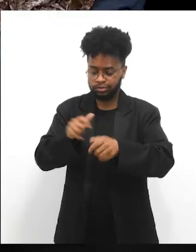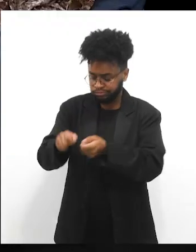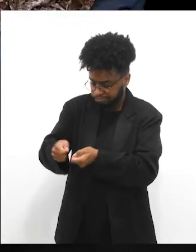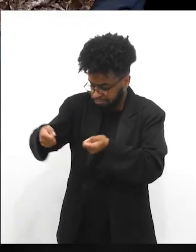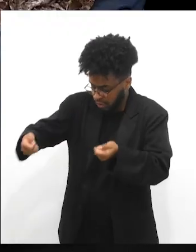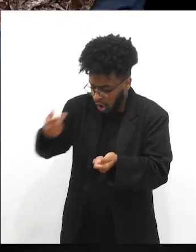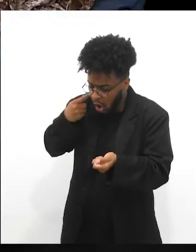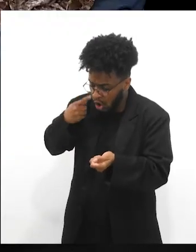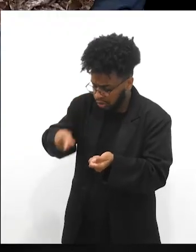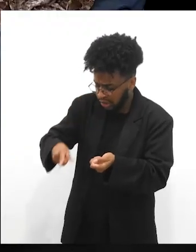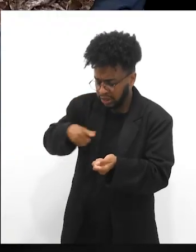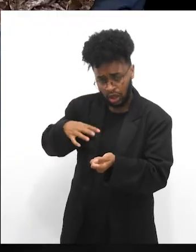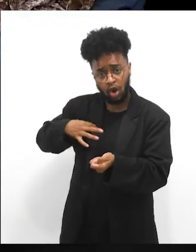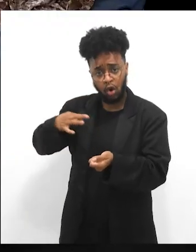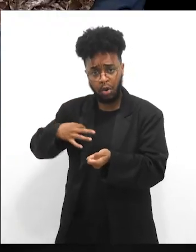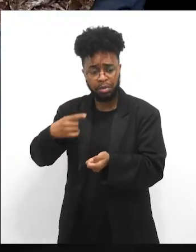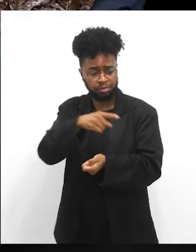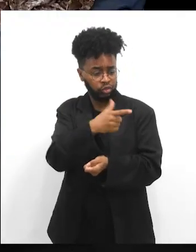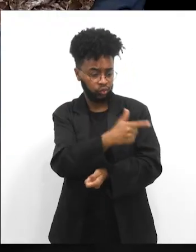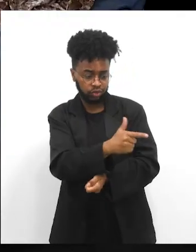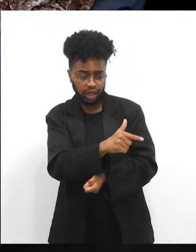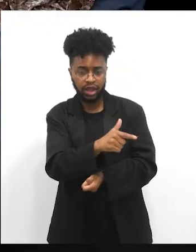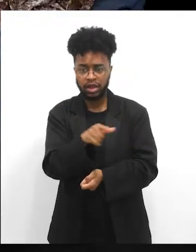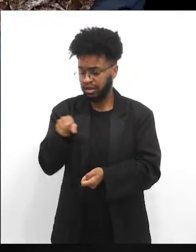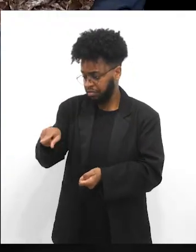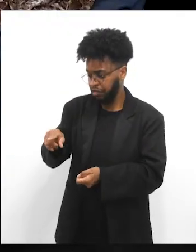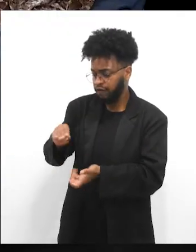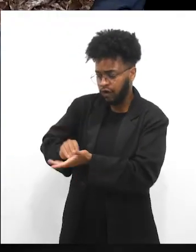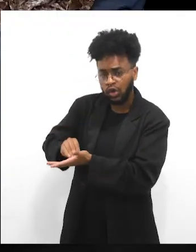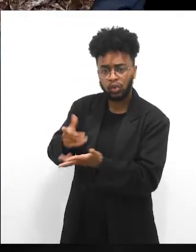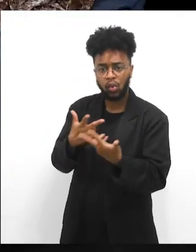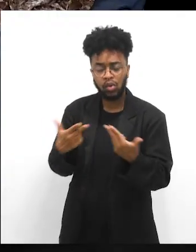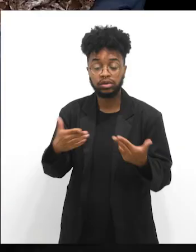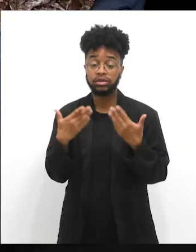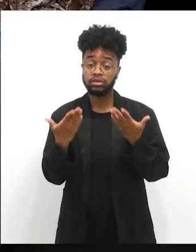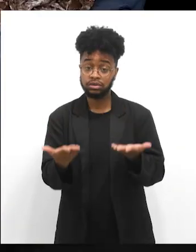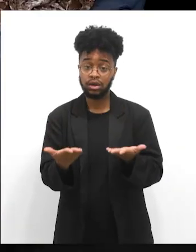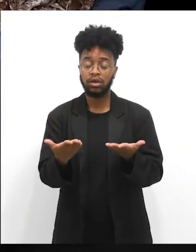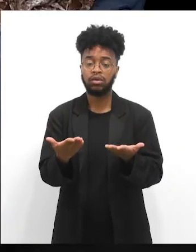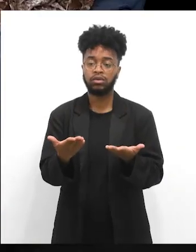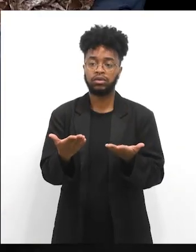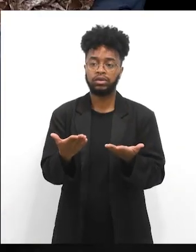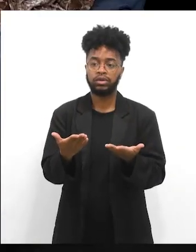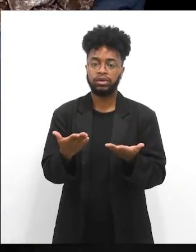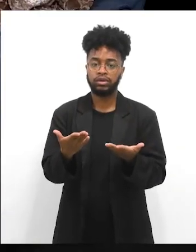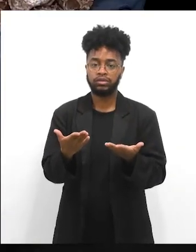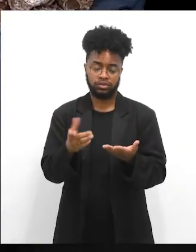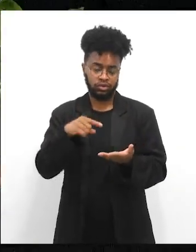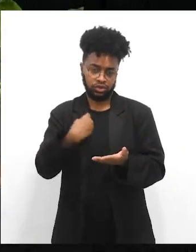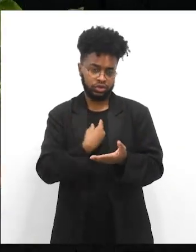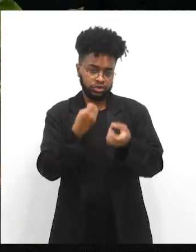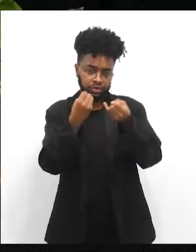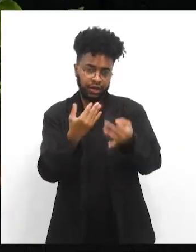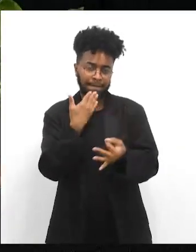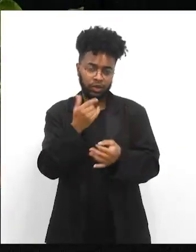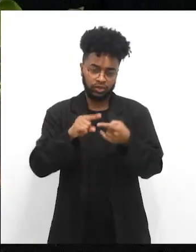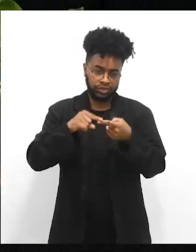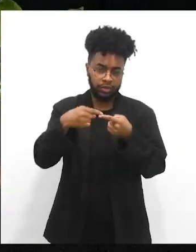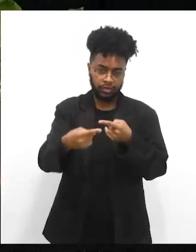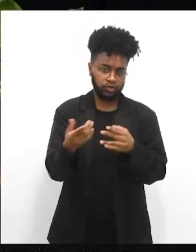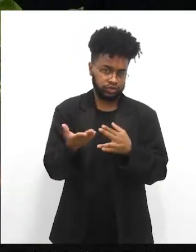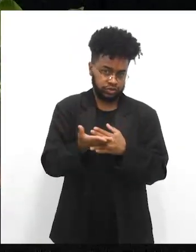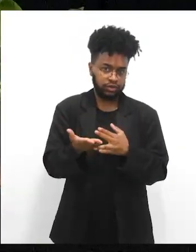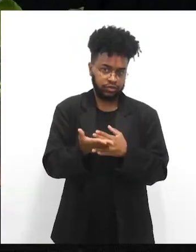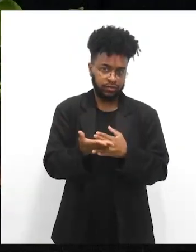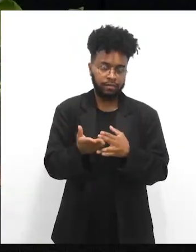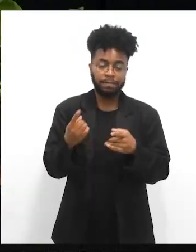aquele momento, abre a mala e um tem uma roupa, o outro não tem, faltou alguma coisa. Então, é esse momento. Então, nós vamos falar sobre